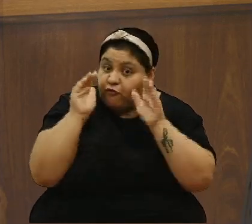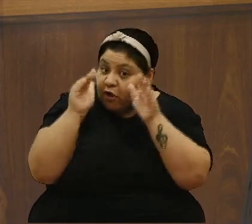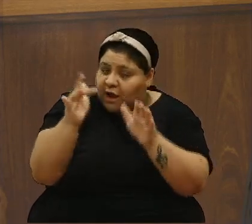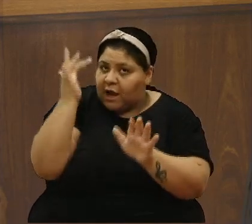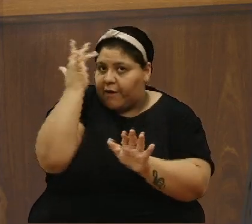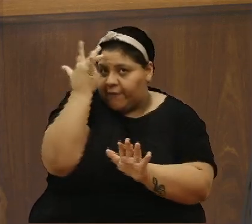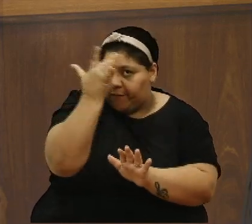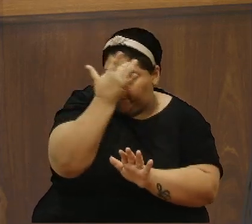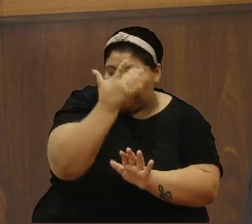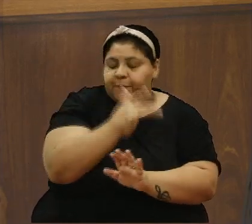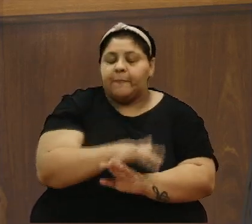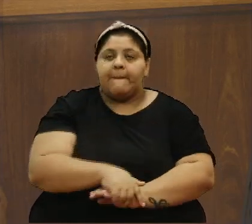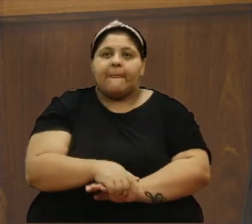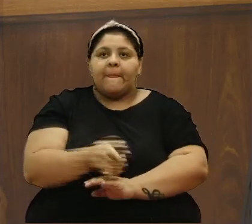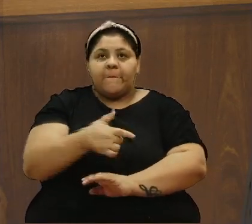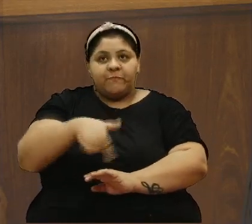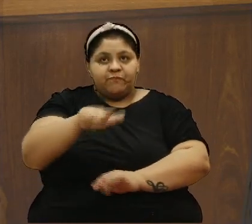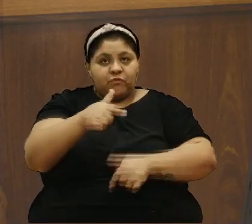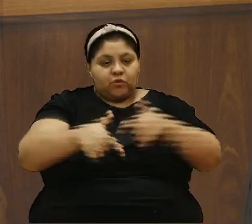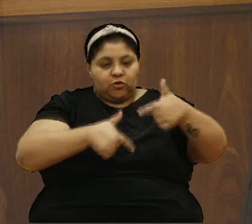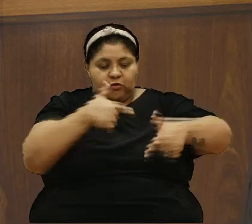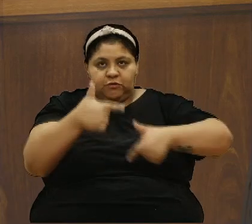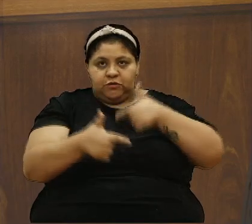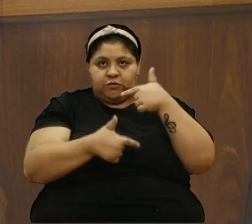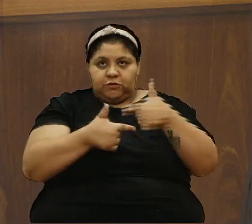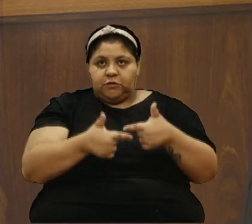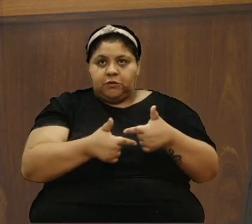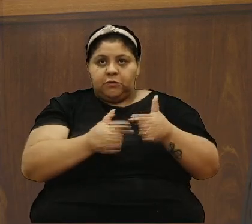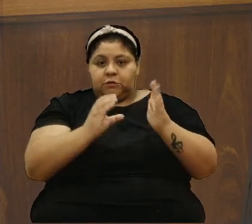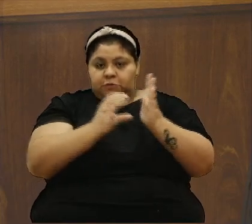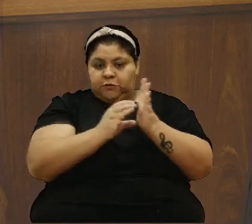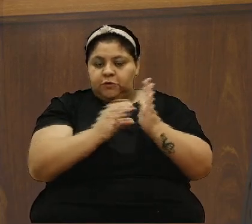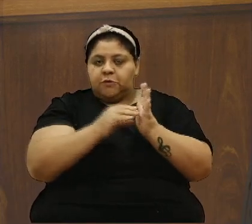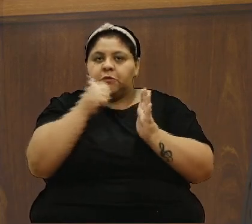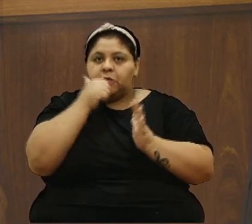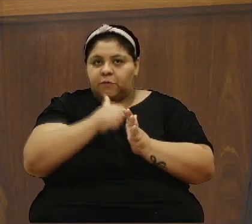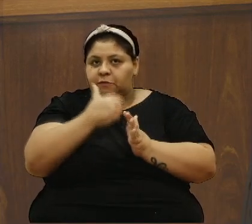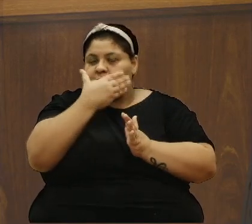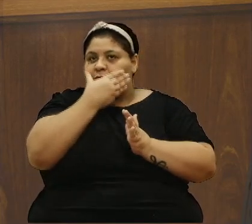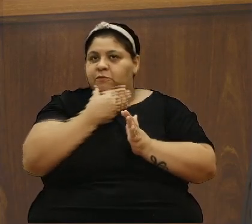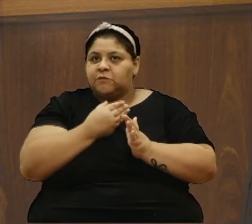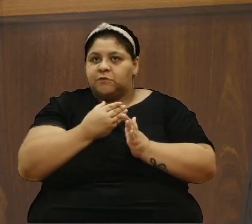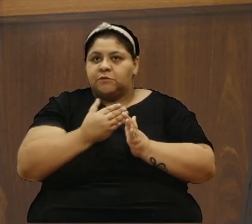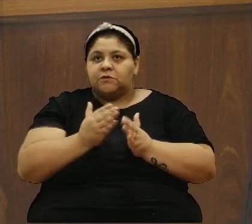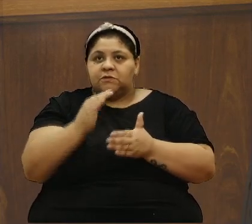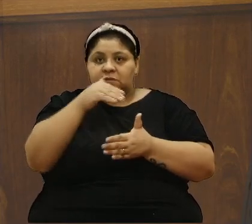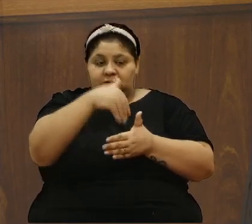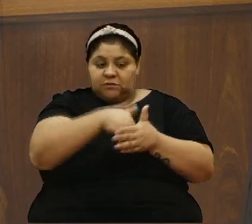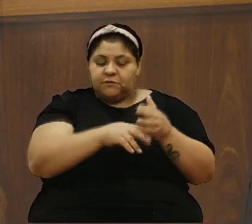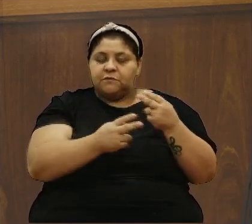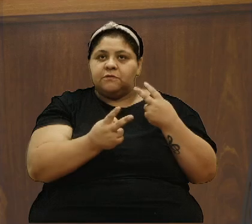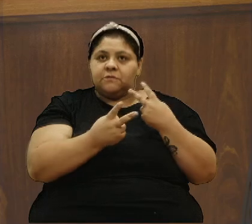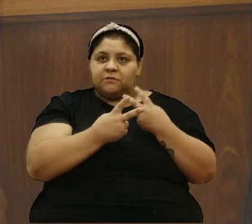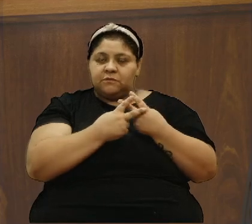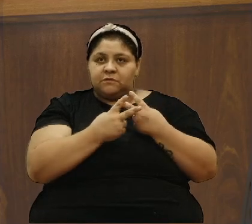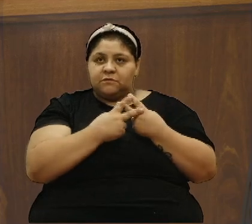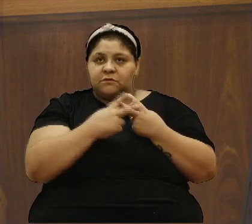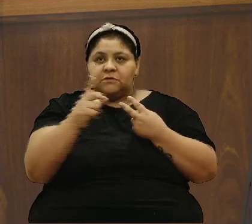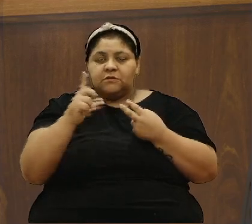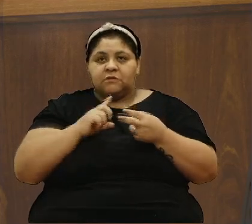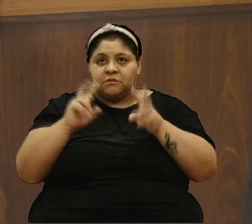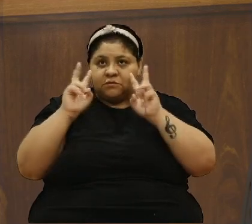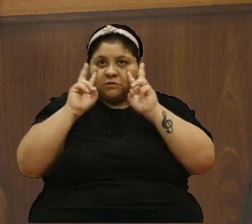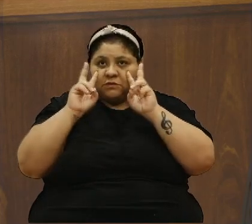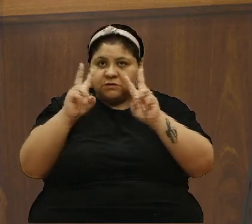dos nossos trabalhadores, dos nossos servidores e servidoras dentro das nossas penitenciárias, e a gente tem que olhar de